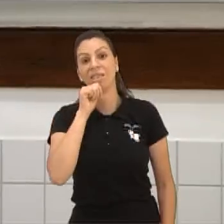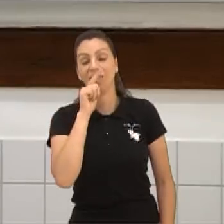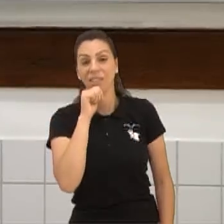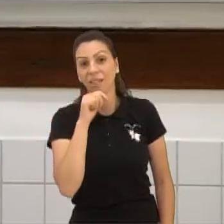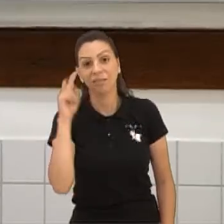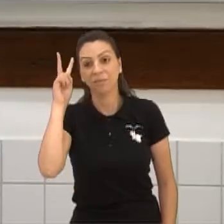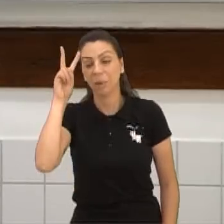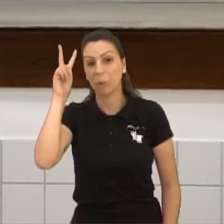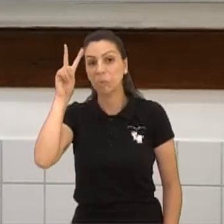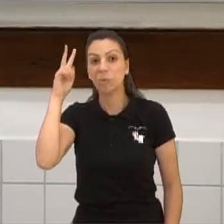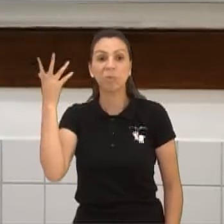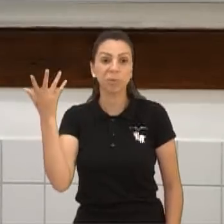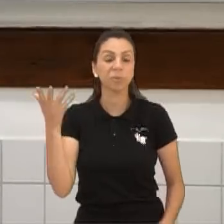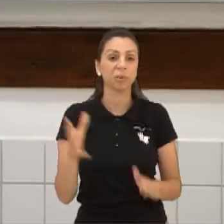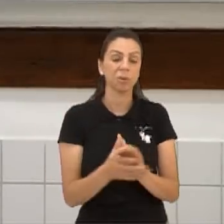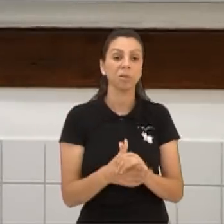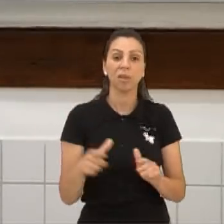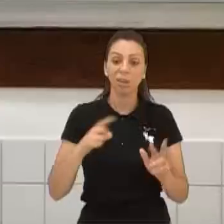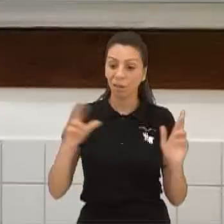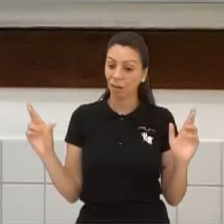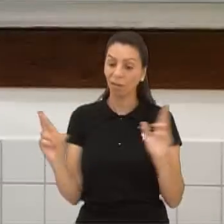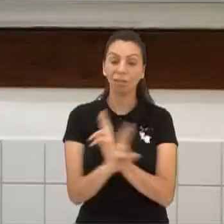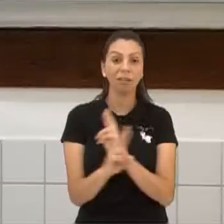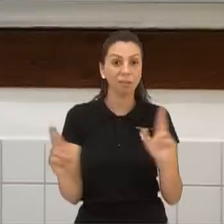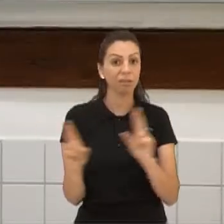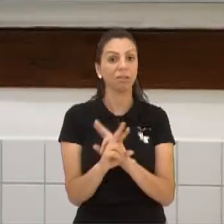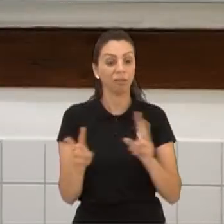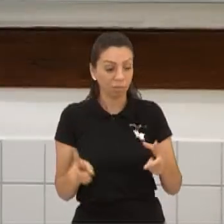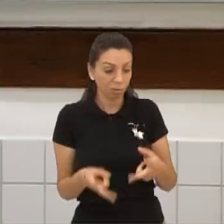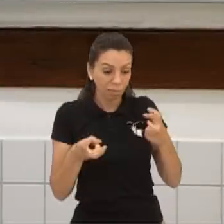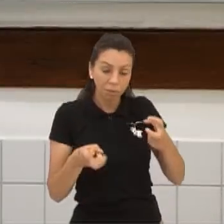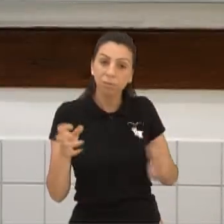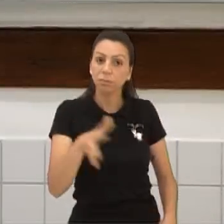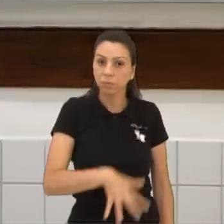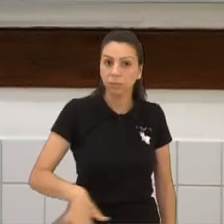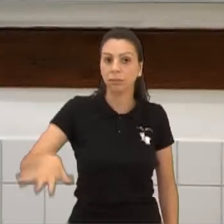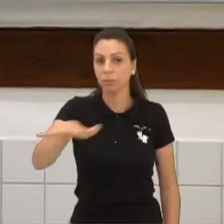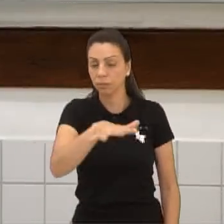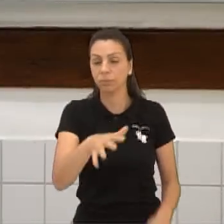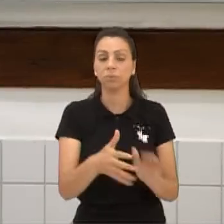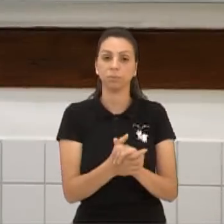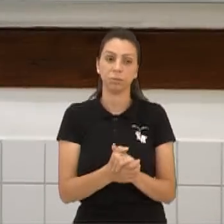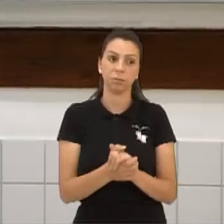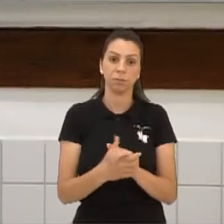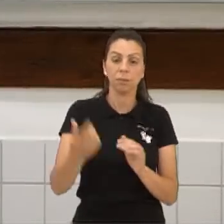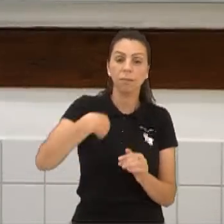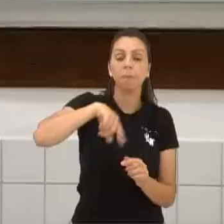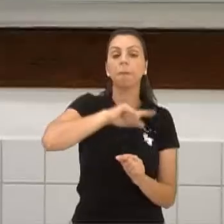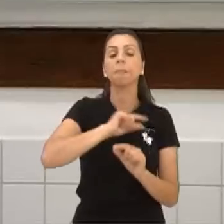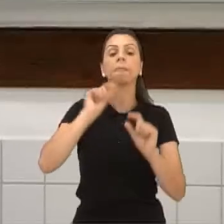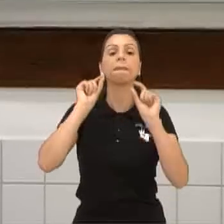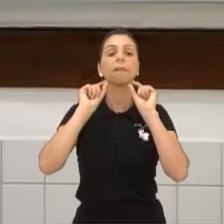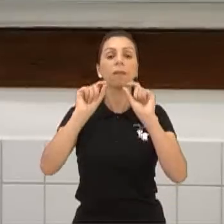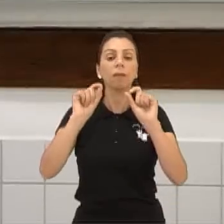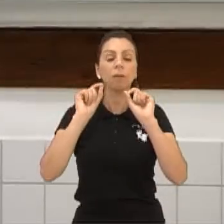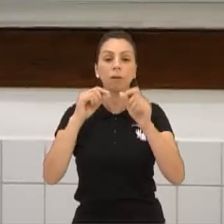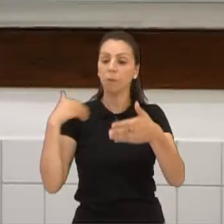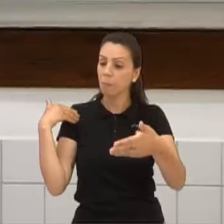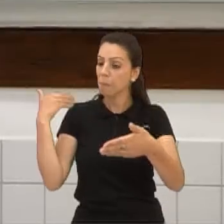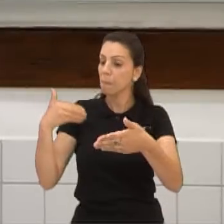isso tem relação com a exploração ambiental. Estamos passando por um dos